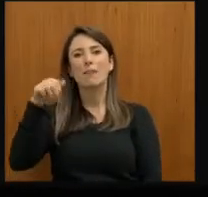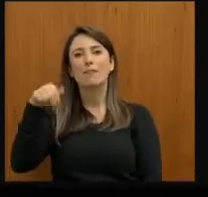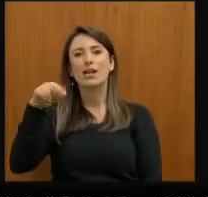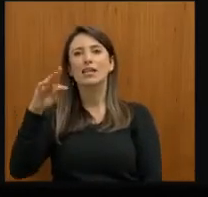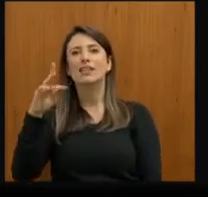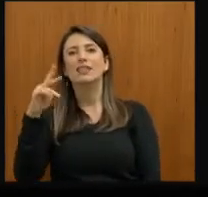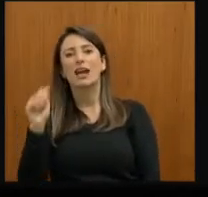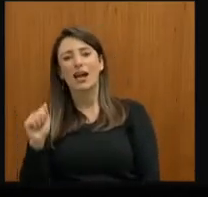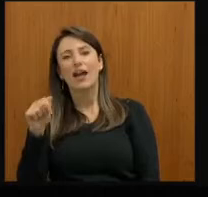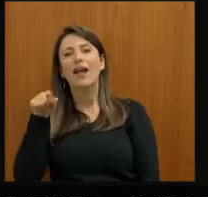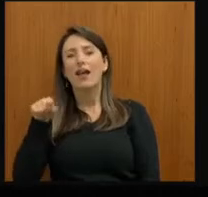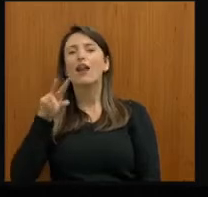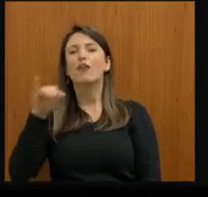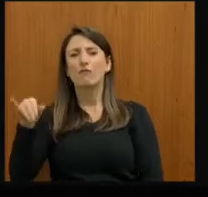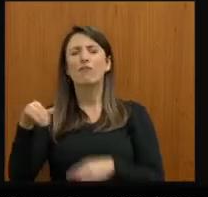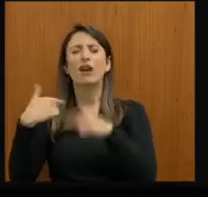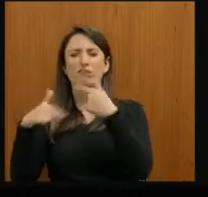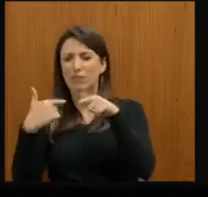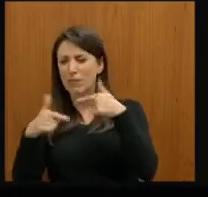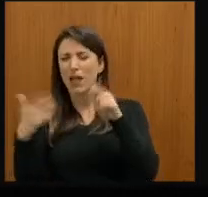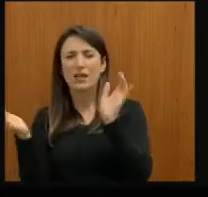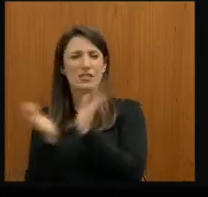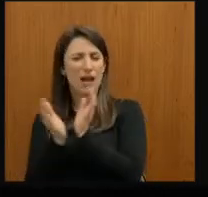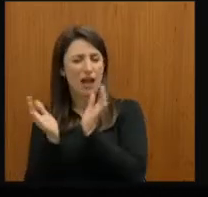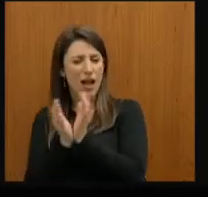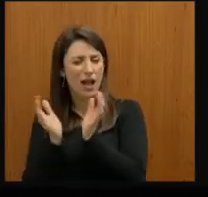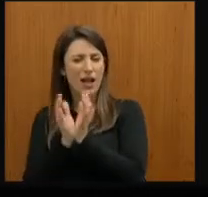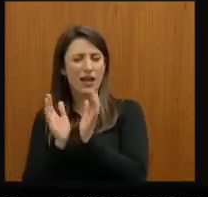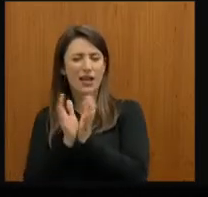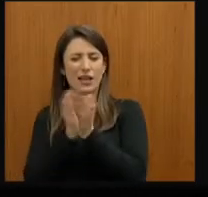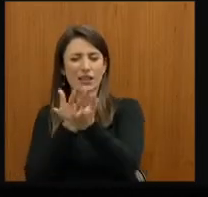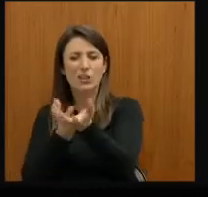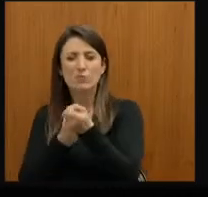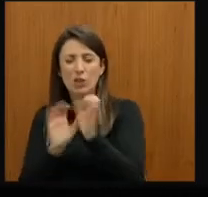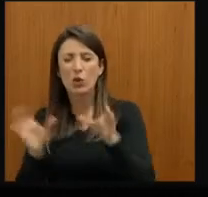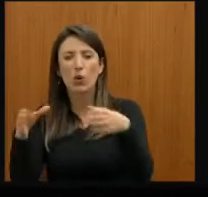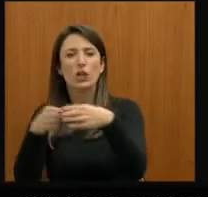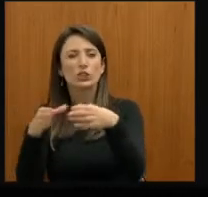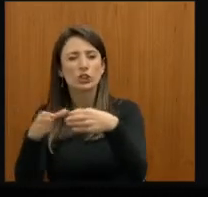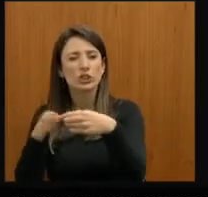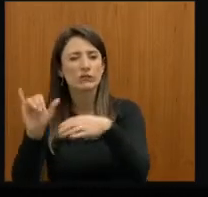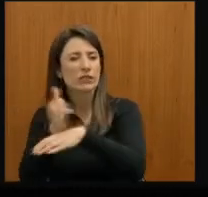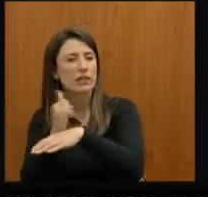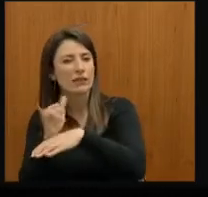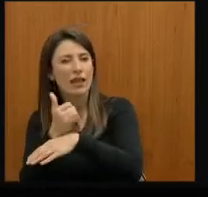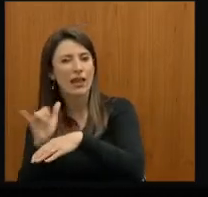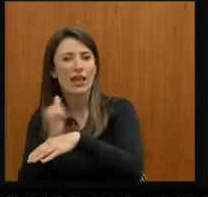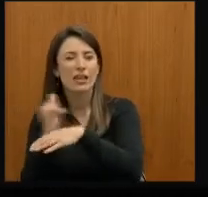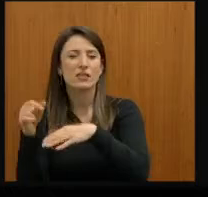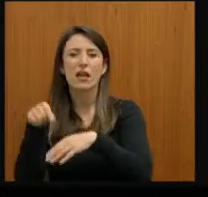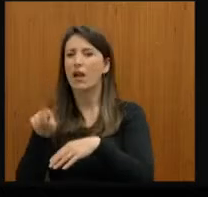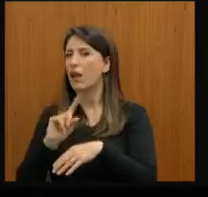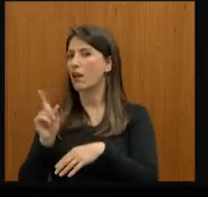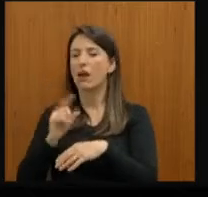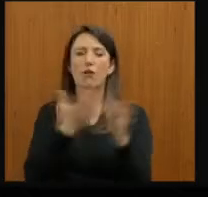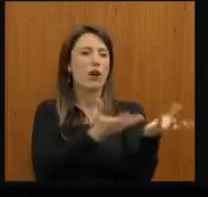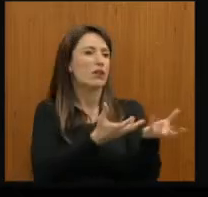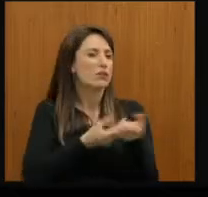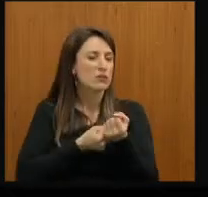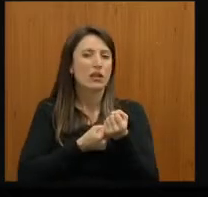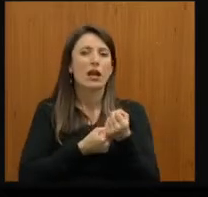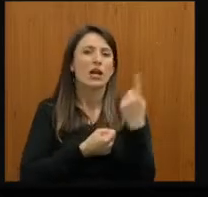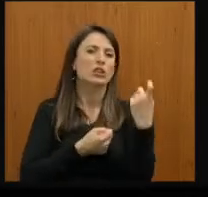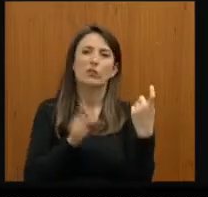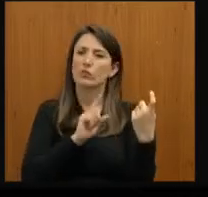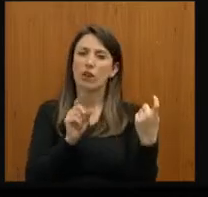mais coletiva mais estratégica ela não vai mais atuar no caso individuais em BH e